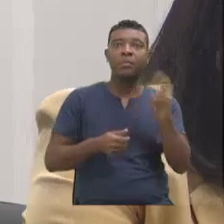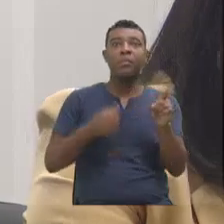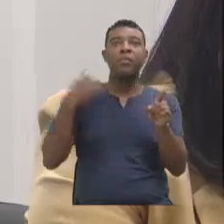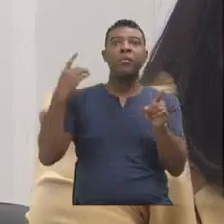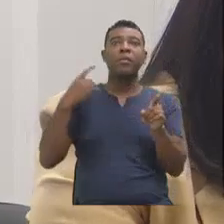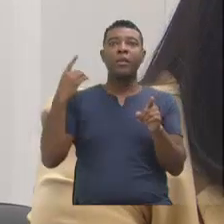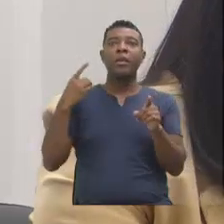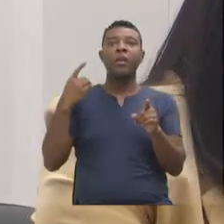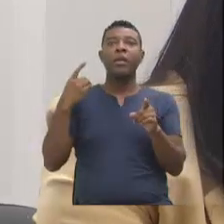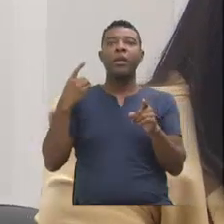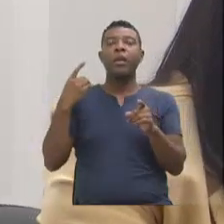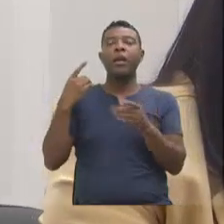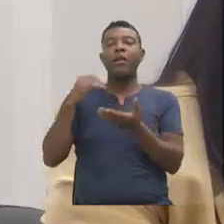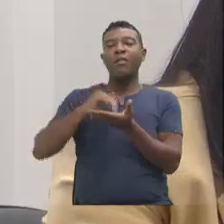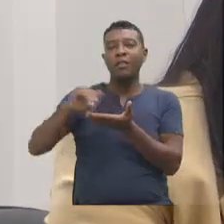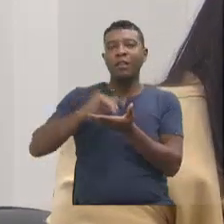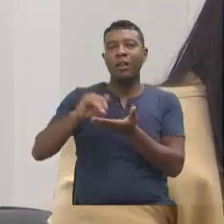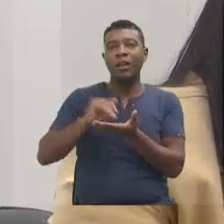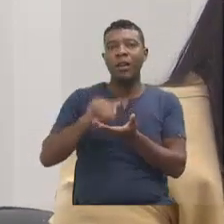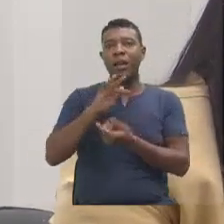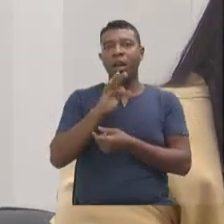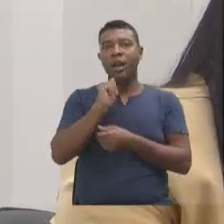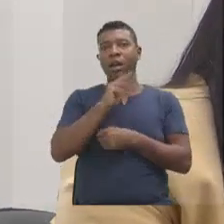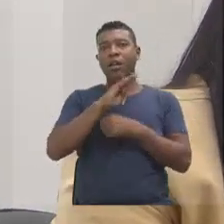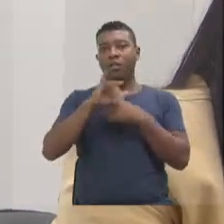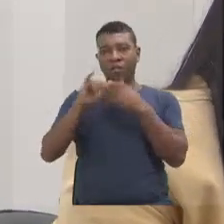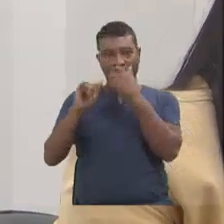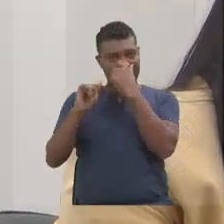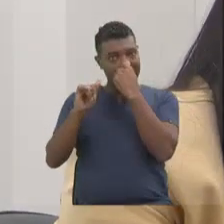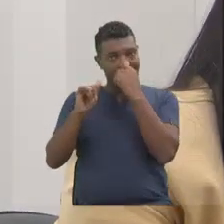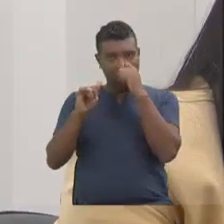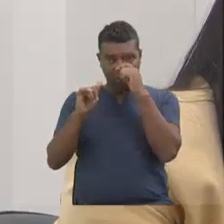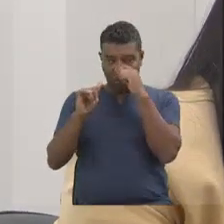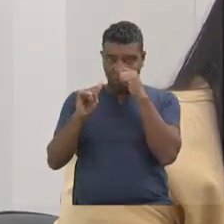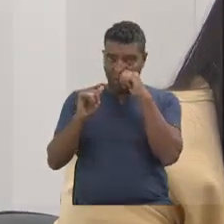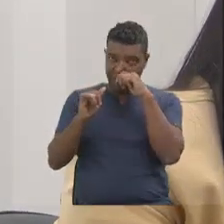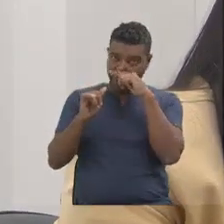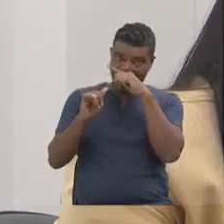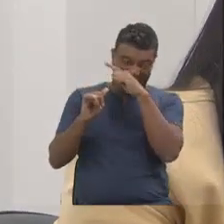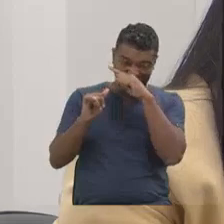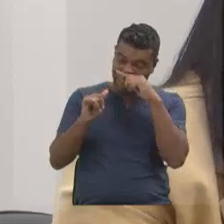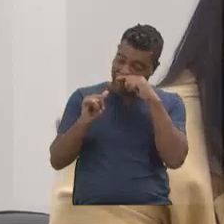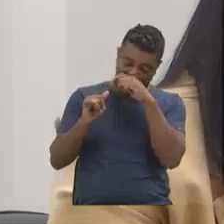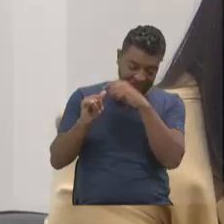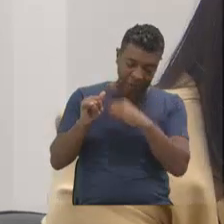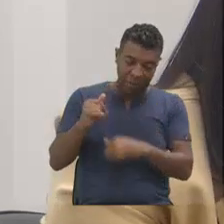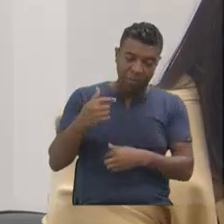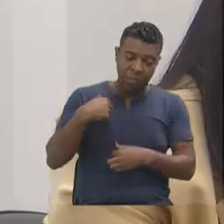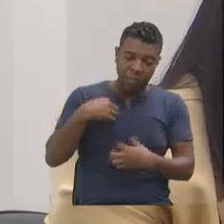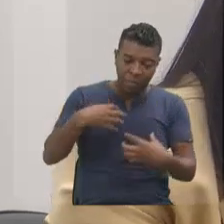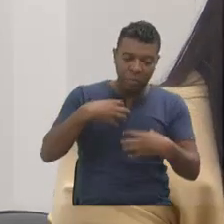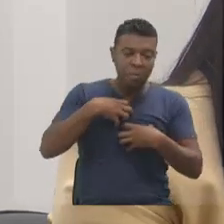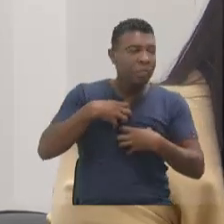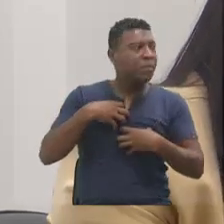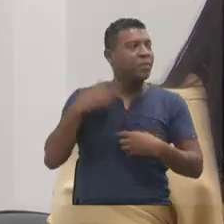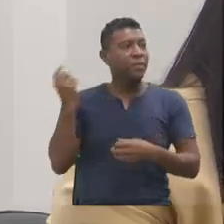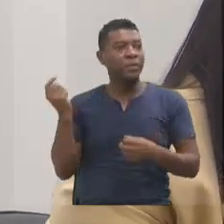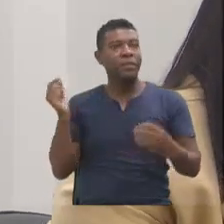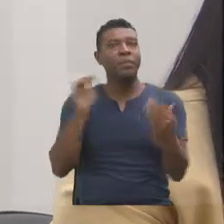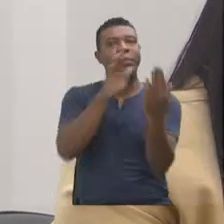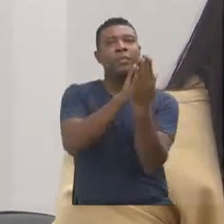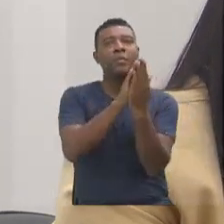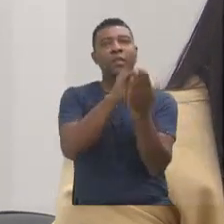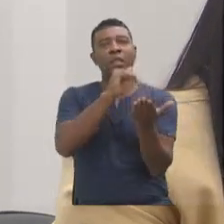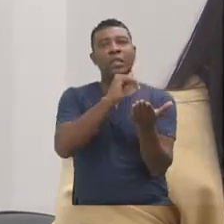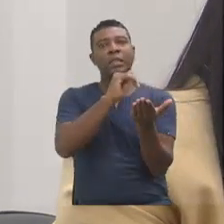trabalho tive a honra de estar com você lá na secretaria e a gente bater um papo muito especial fui